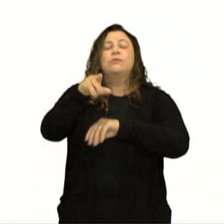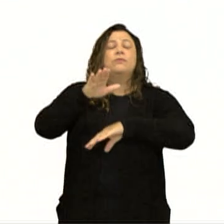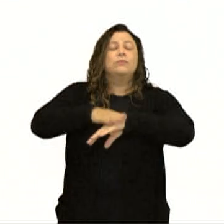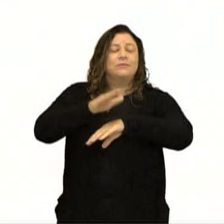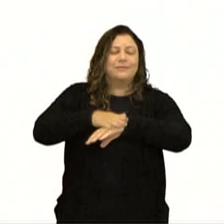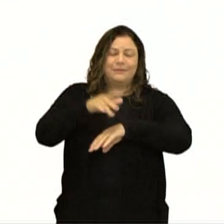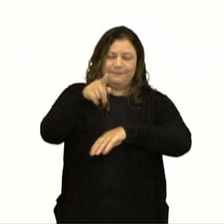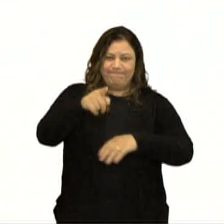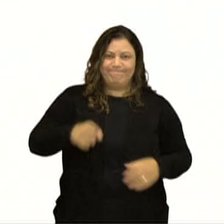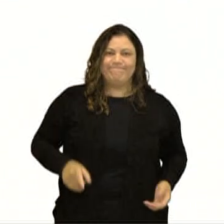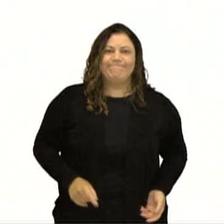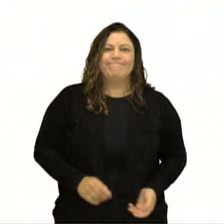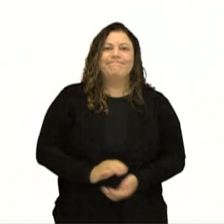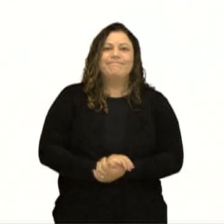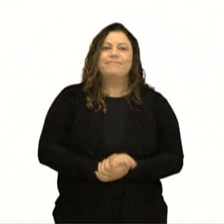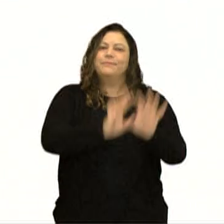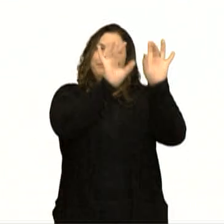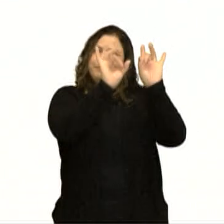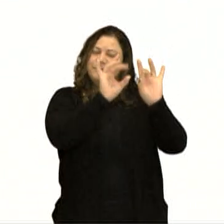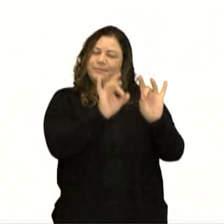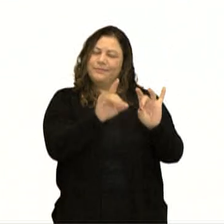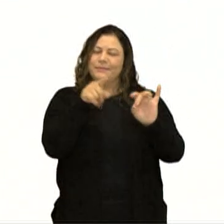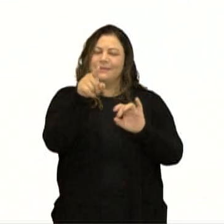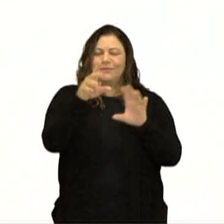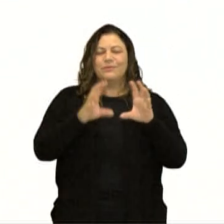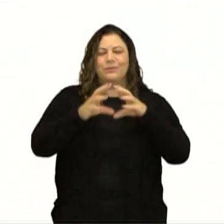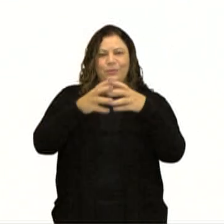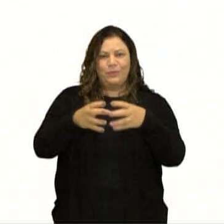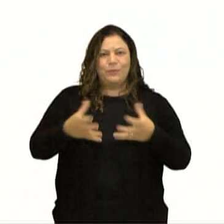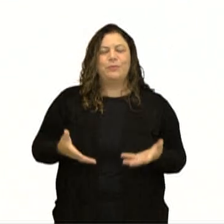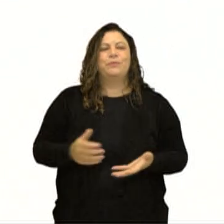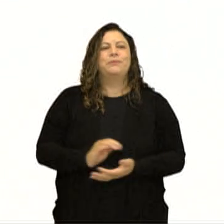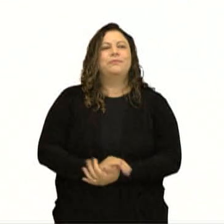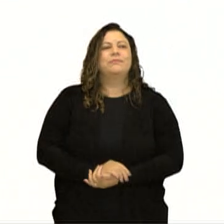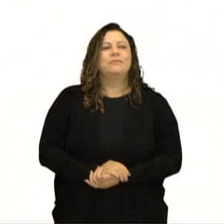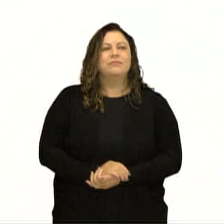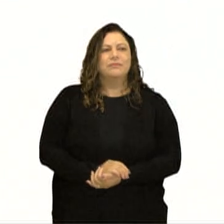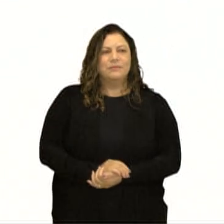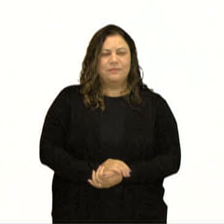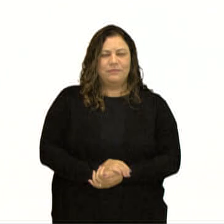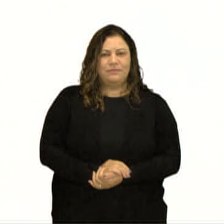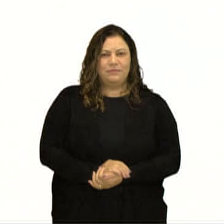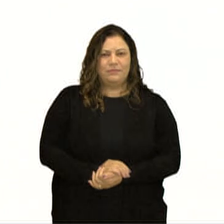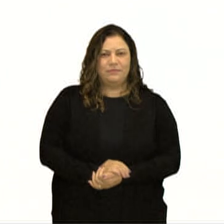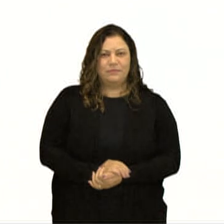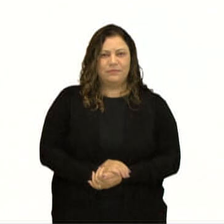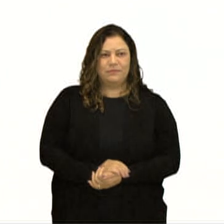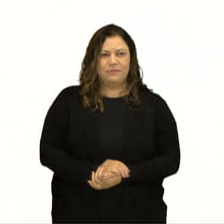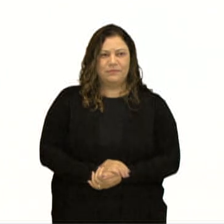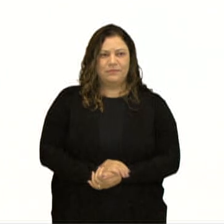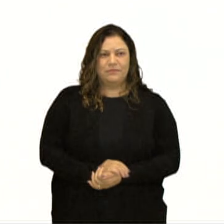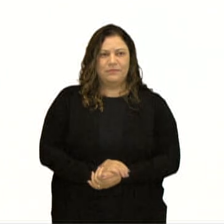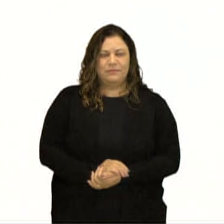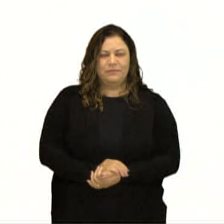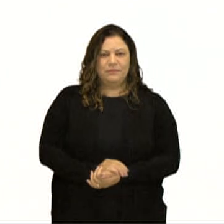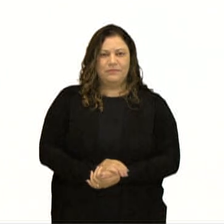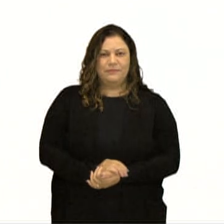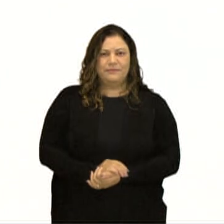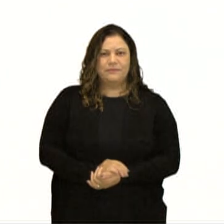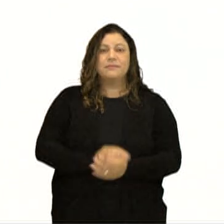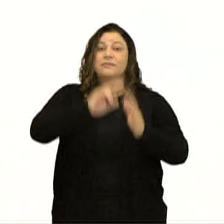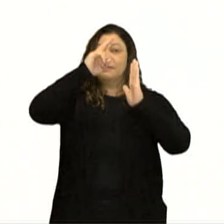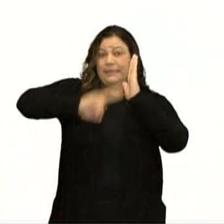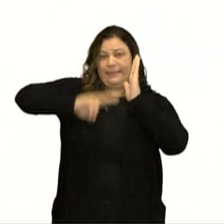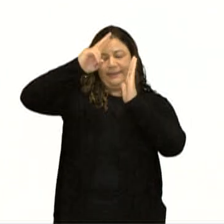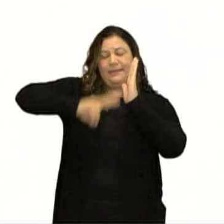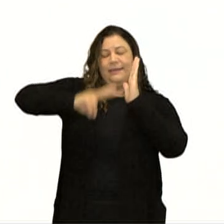para você, especialmente para o seu grupo. All of your tours are 100 cancelable for a full